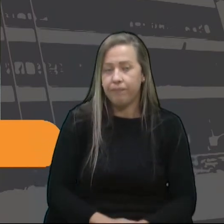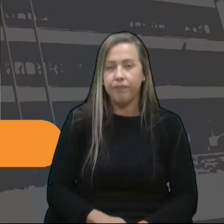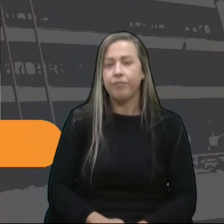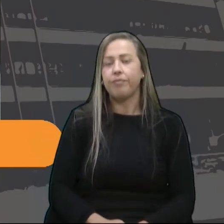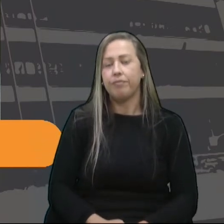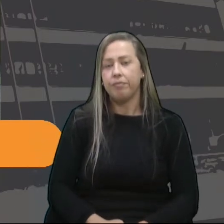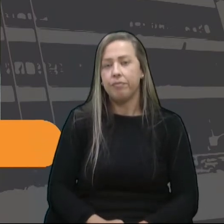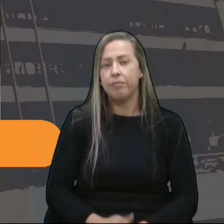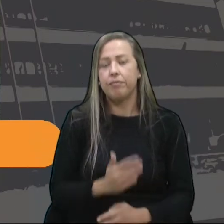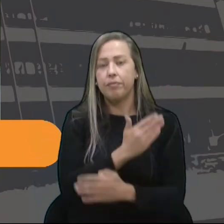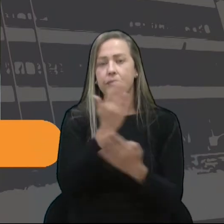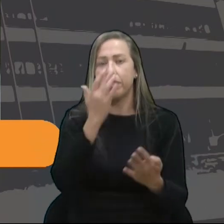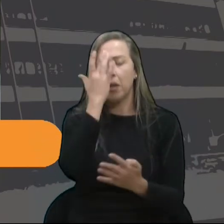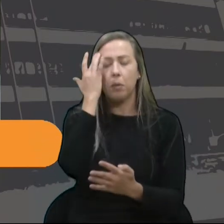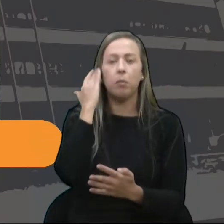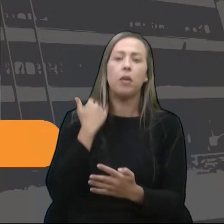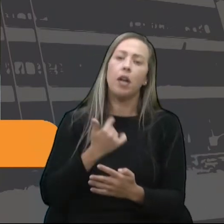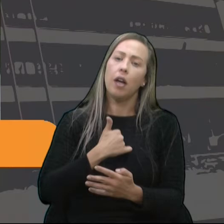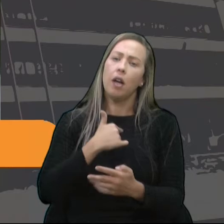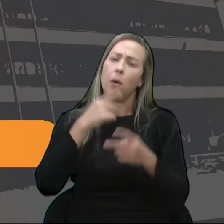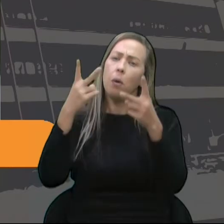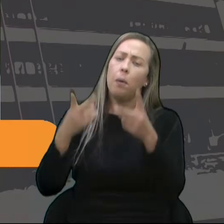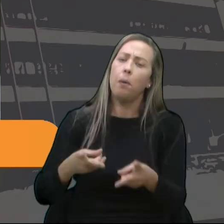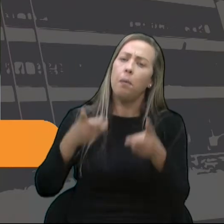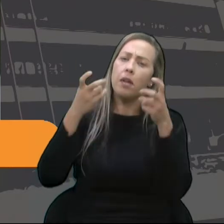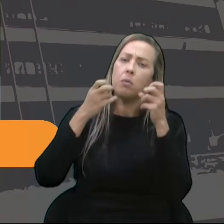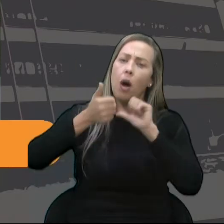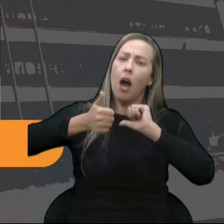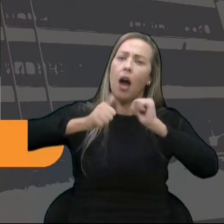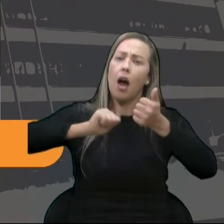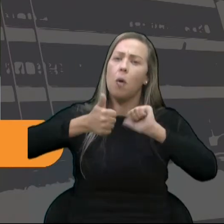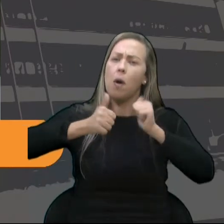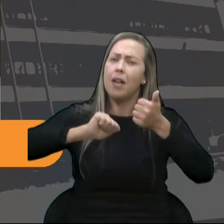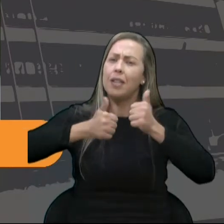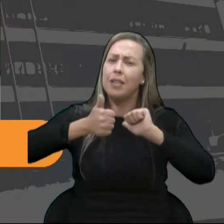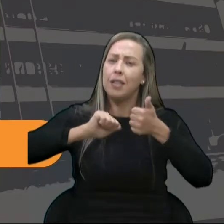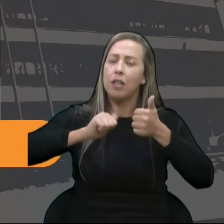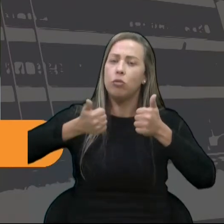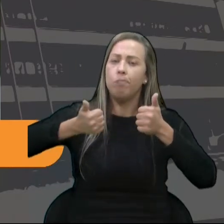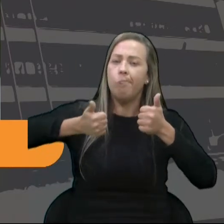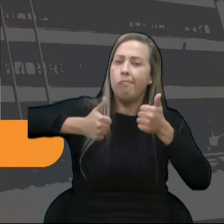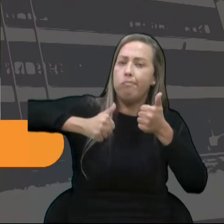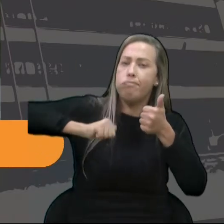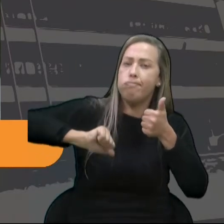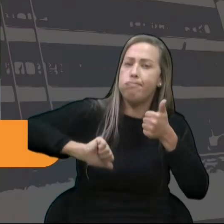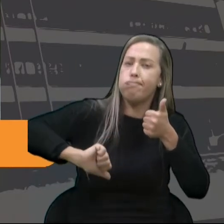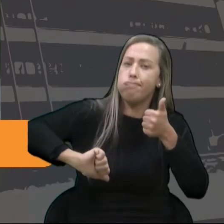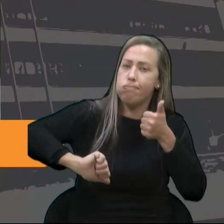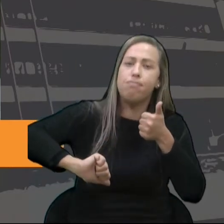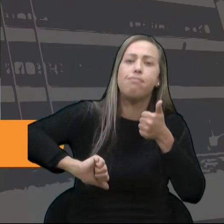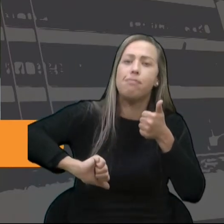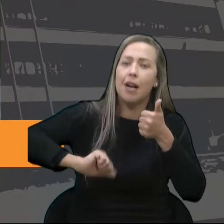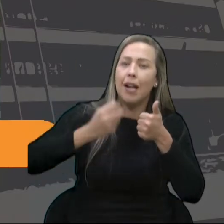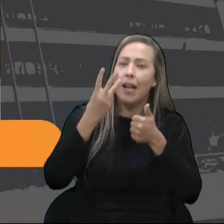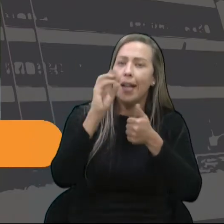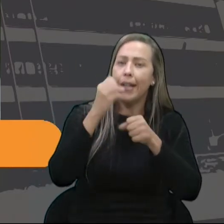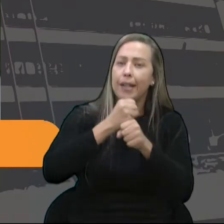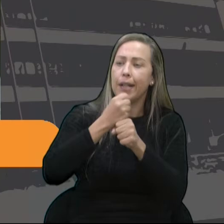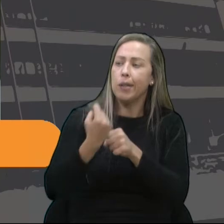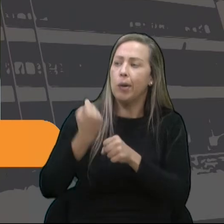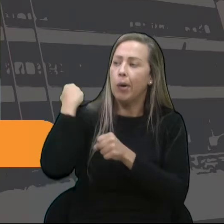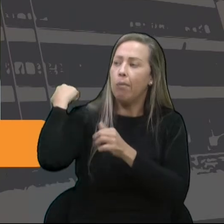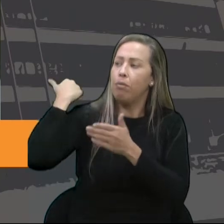Então, eu tenho a impressão que a qualidade caiu bastante nesses últimos 30 anos, a qualidade